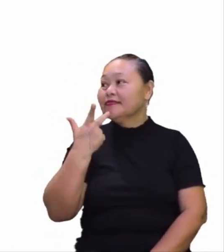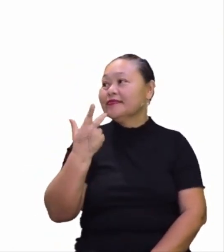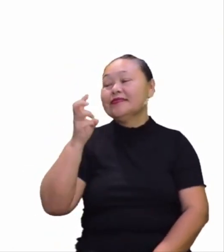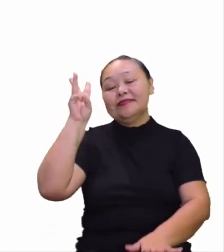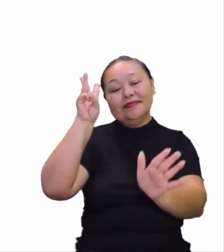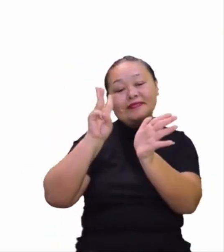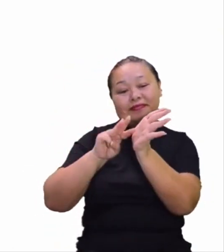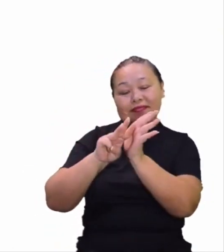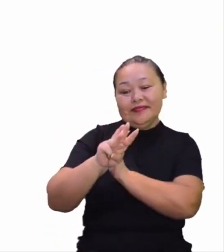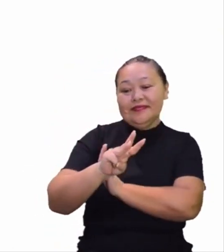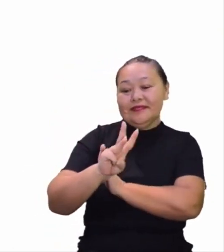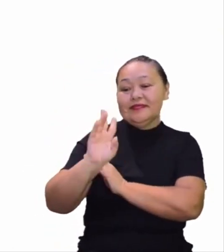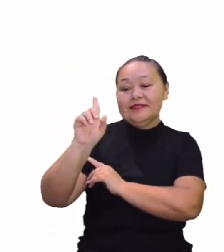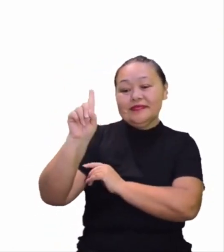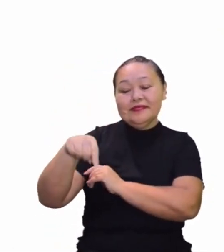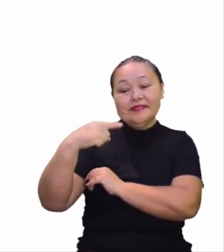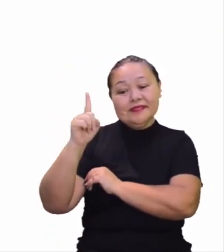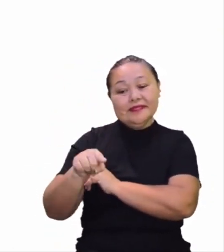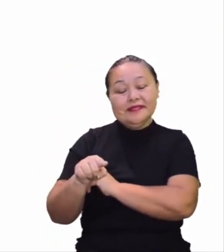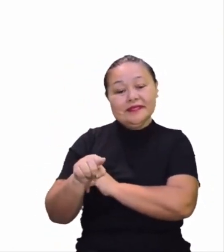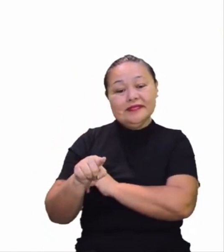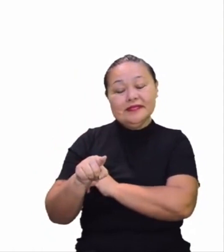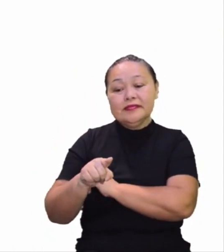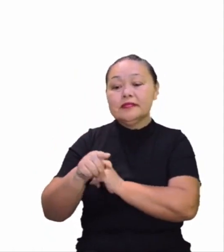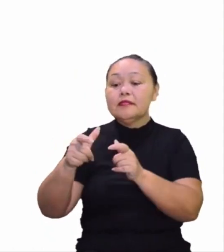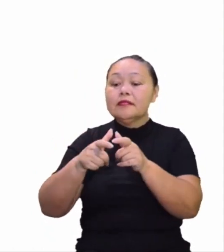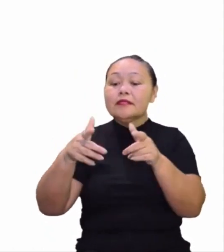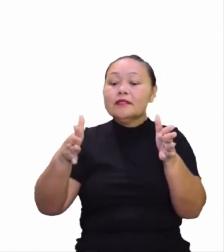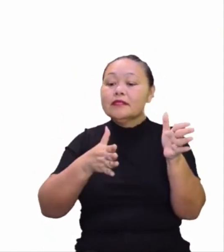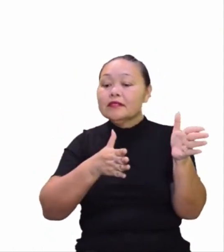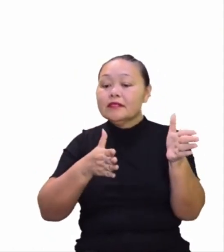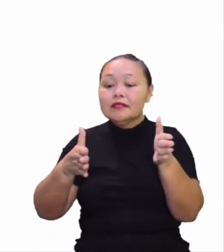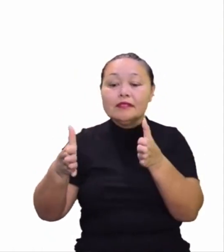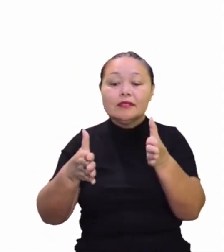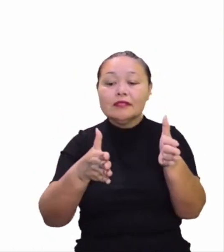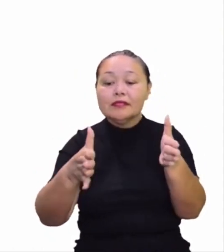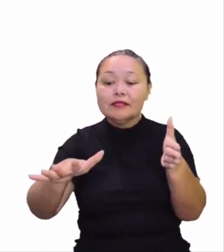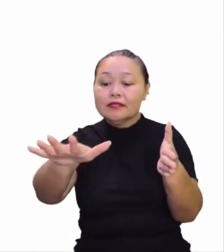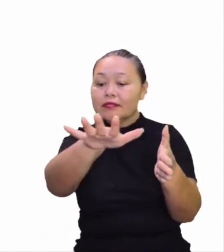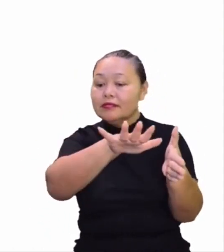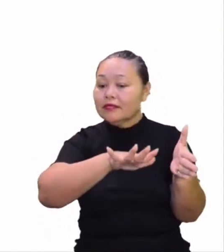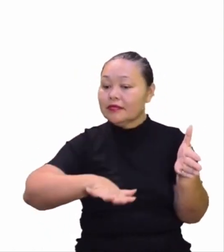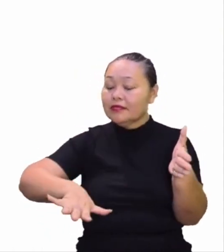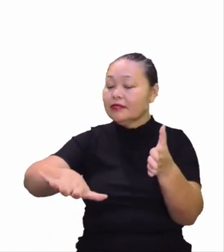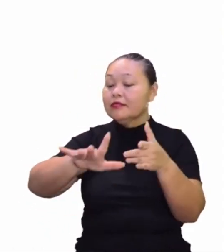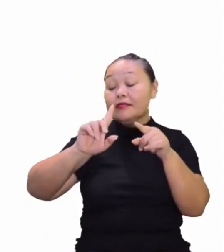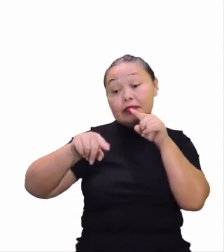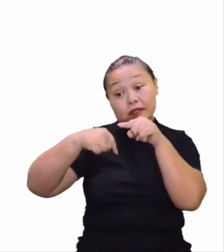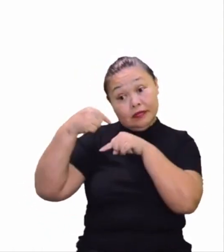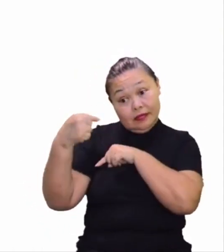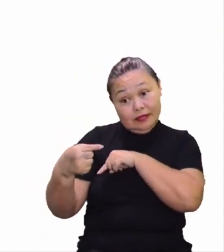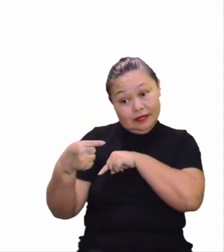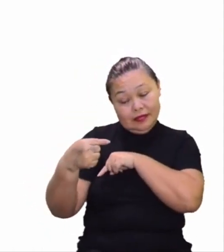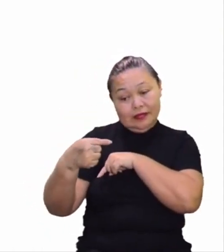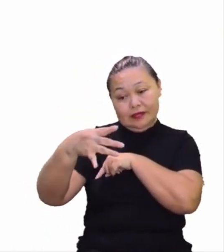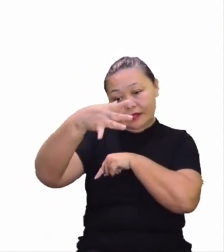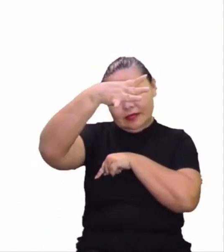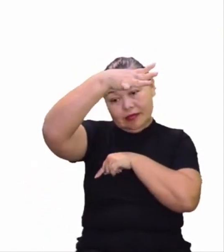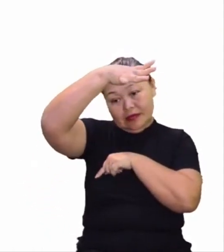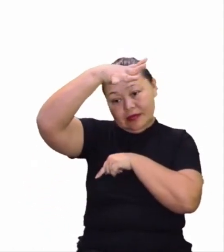O Madeirão, ele é o maior rio da bacia hidrográfica depois